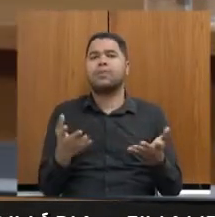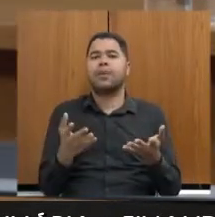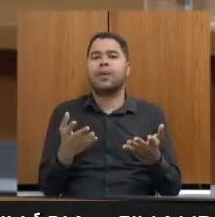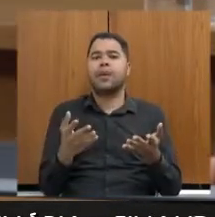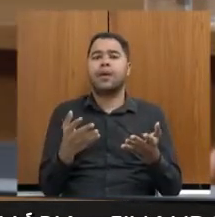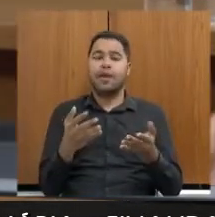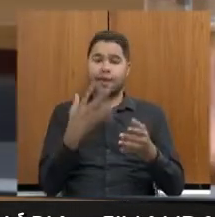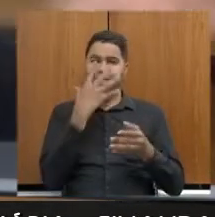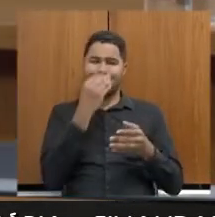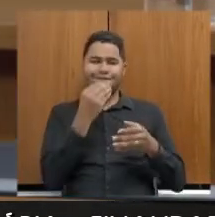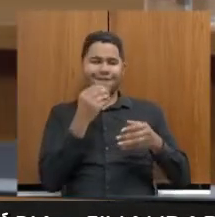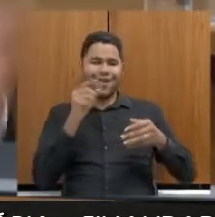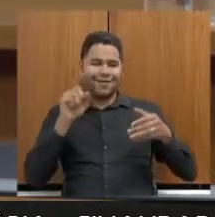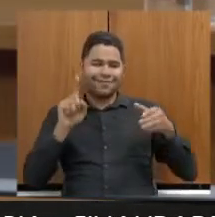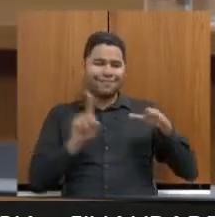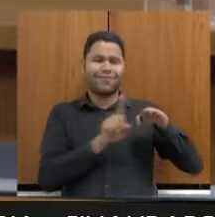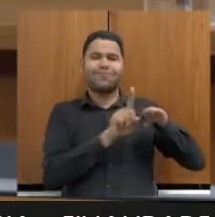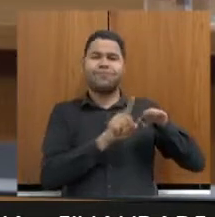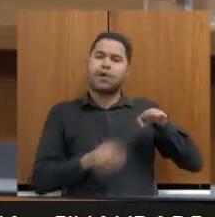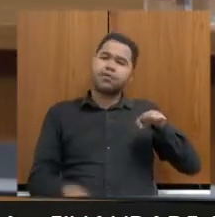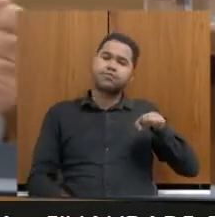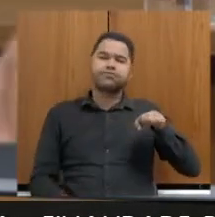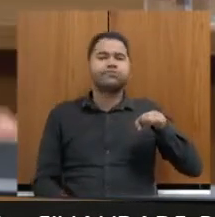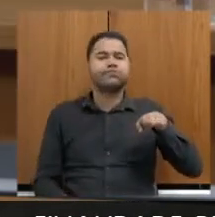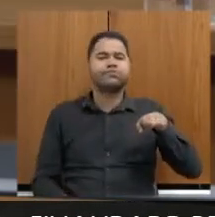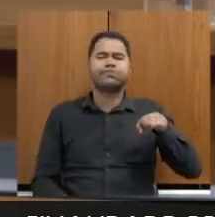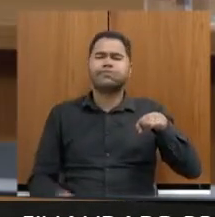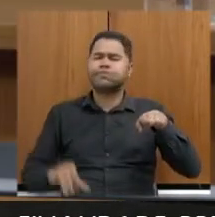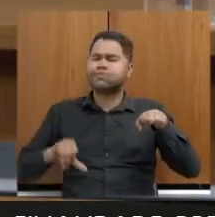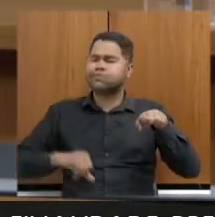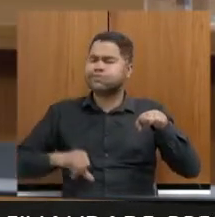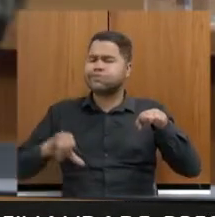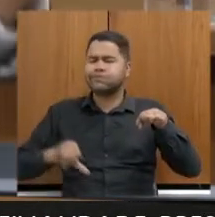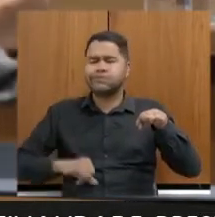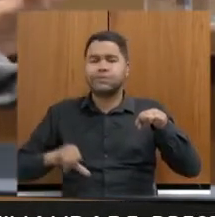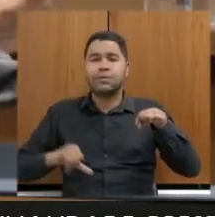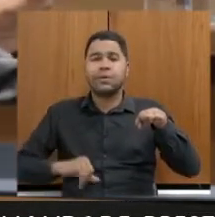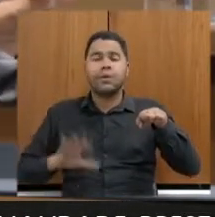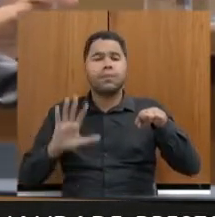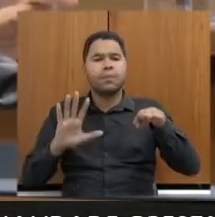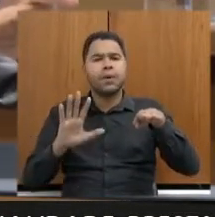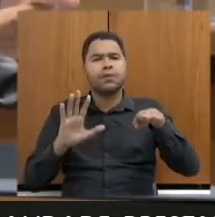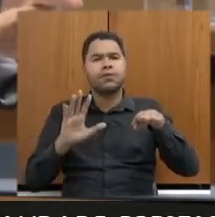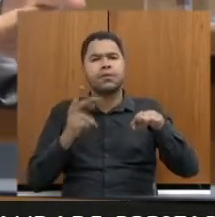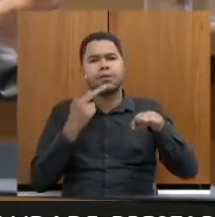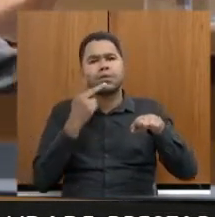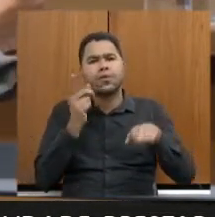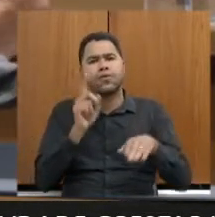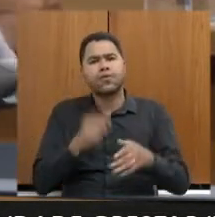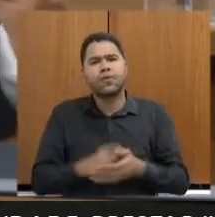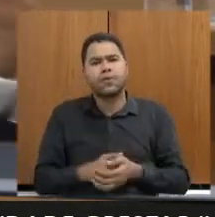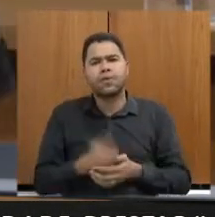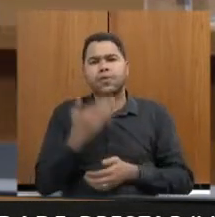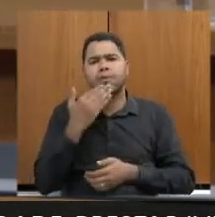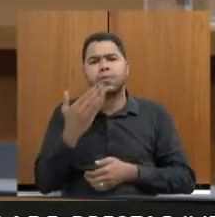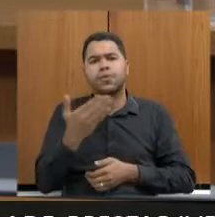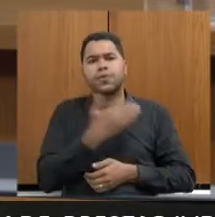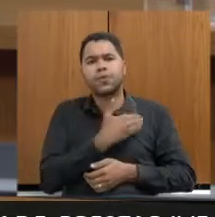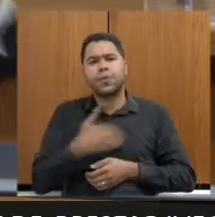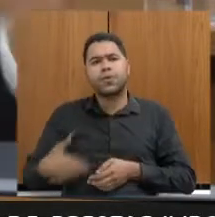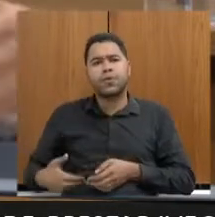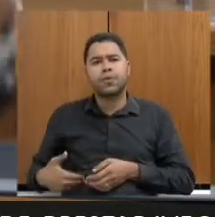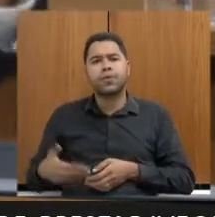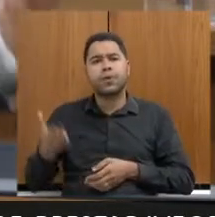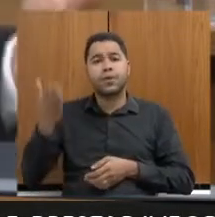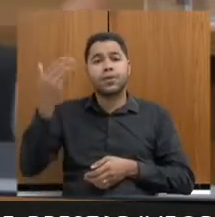entrou dentro da Van E foi com esse pessoal e que era um sofrimento muito grande mas não colocou não pediu o governador